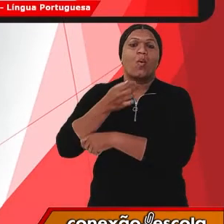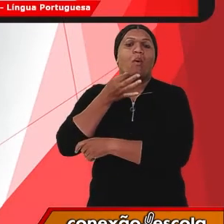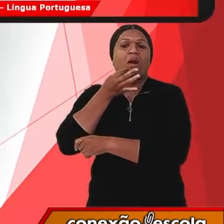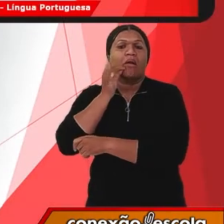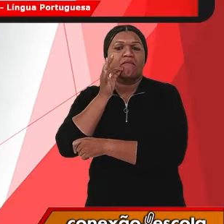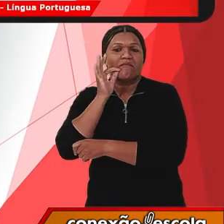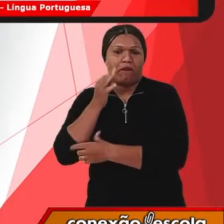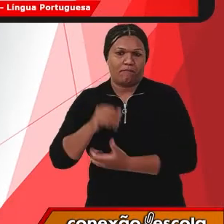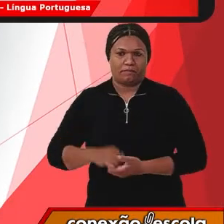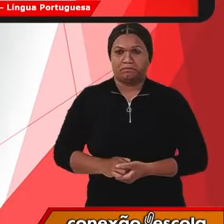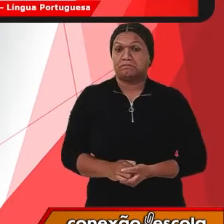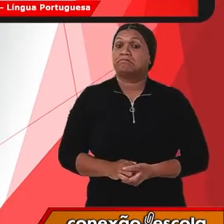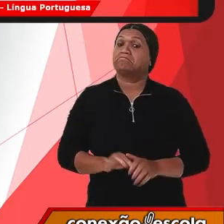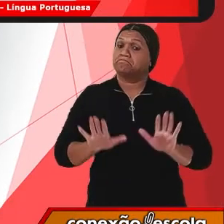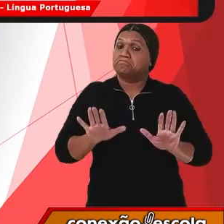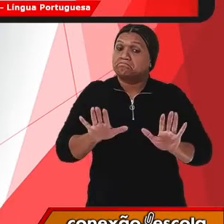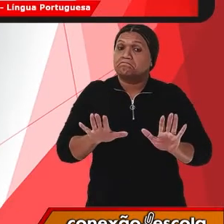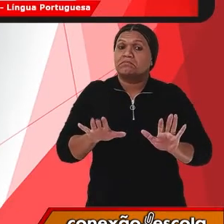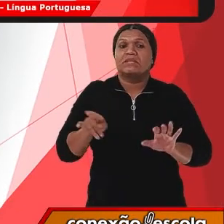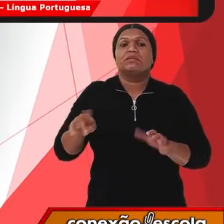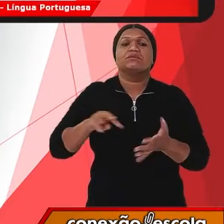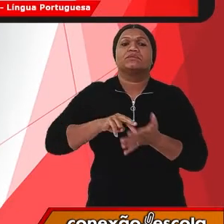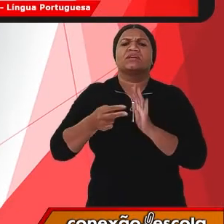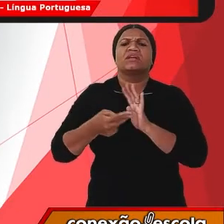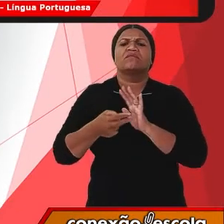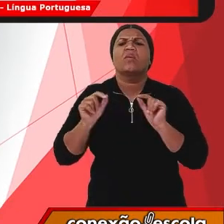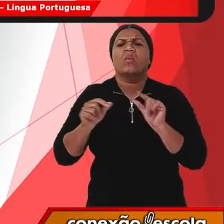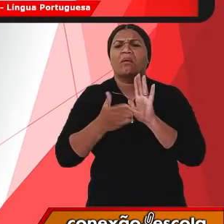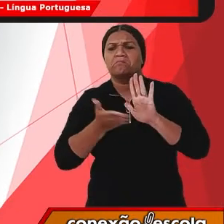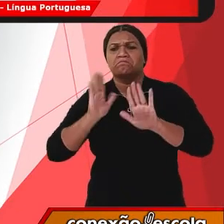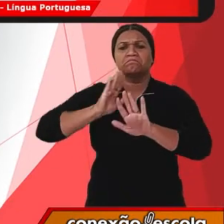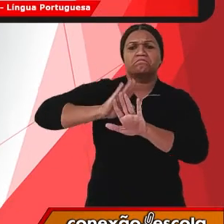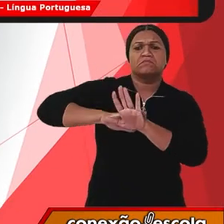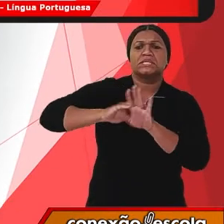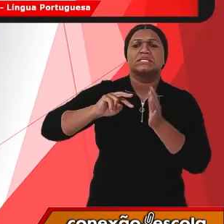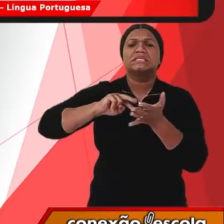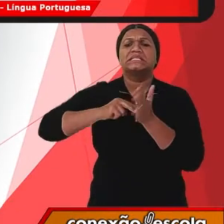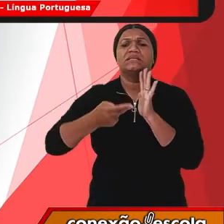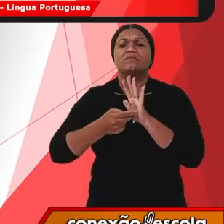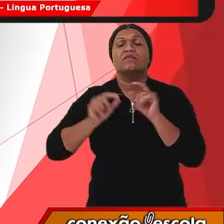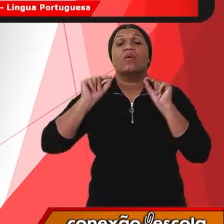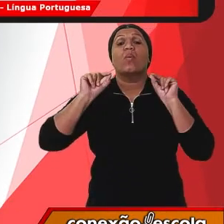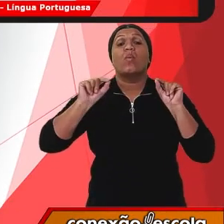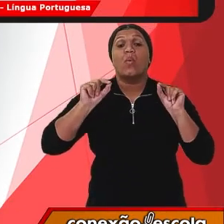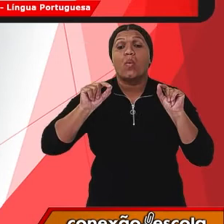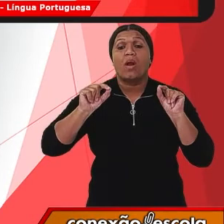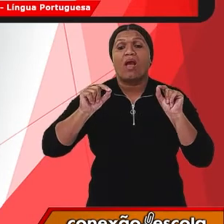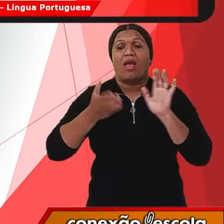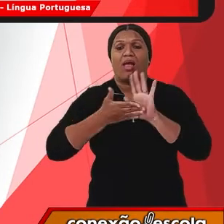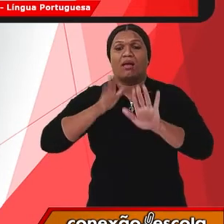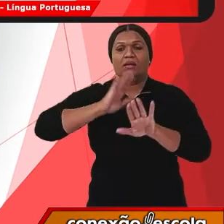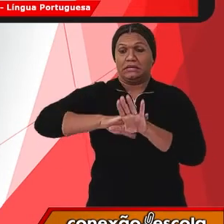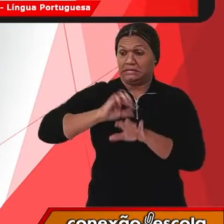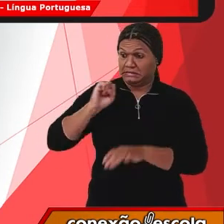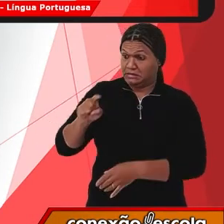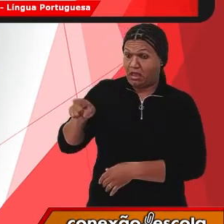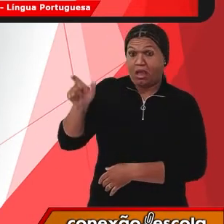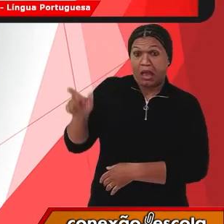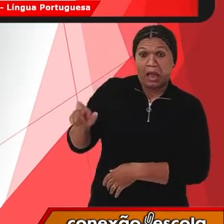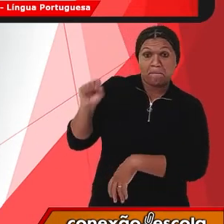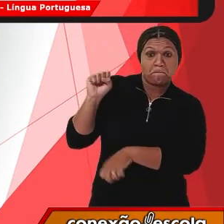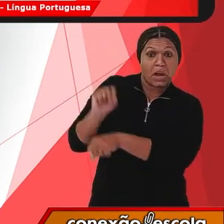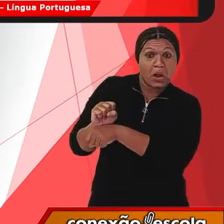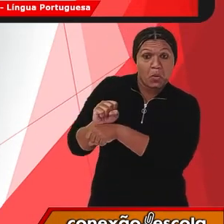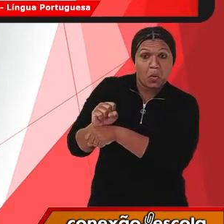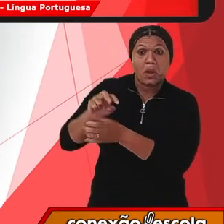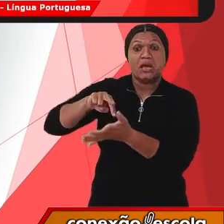ato de parar o que isso quer dizer o que está subentendido o que está implícito se ela parou